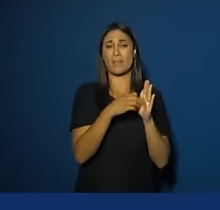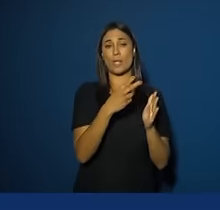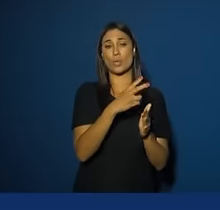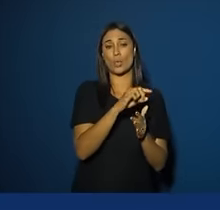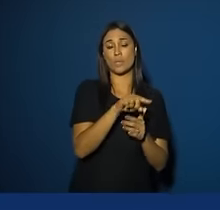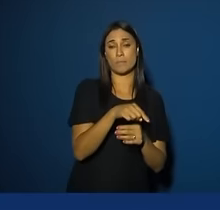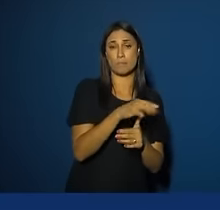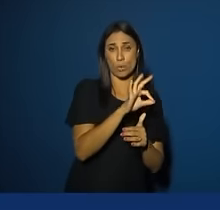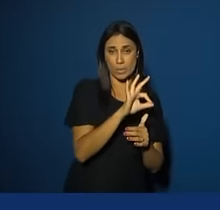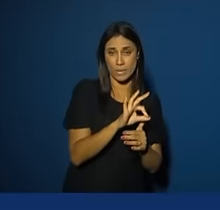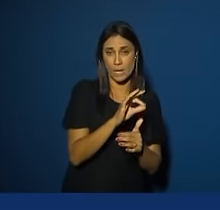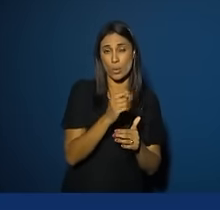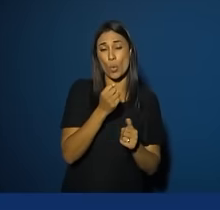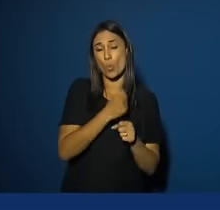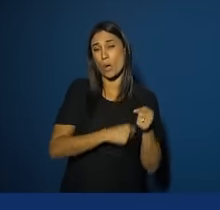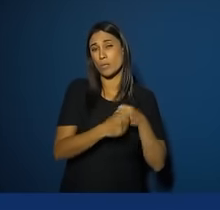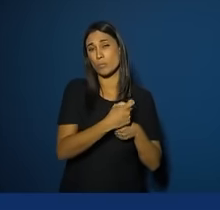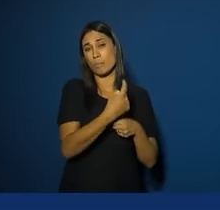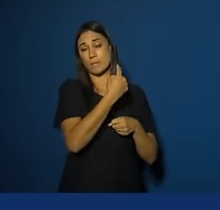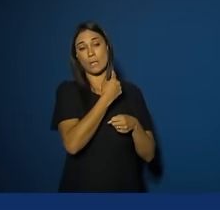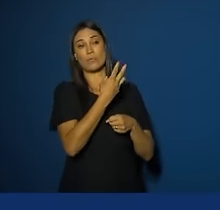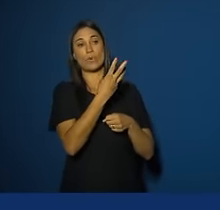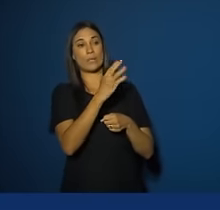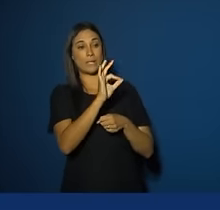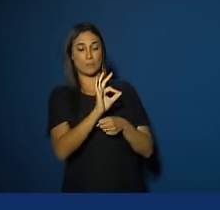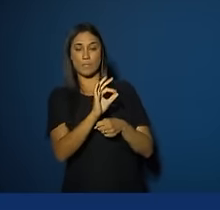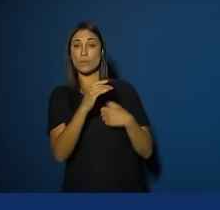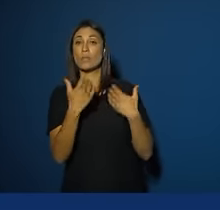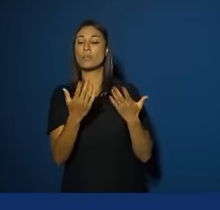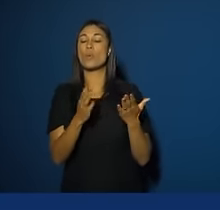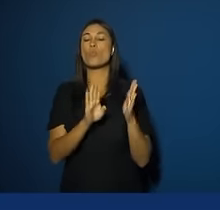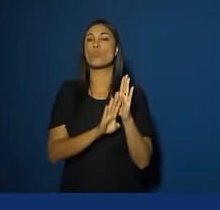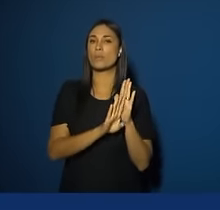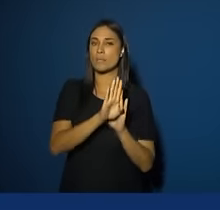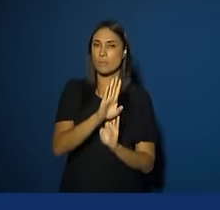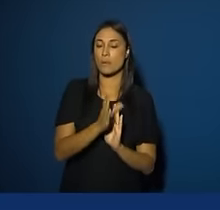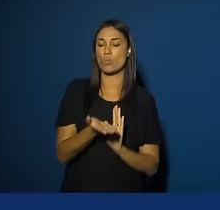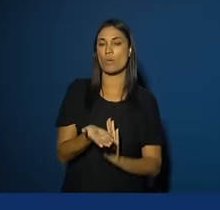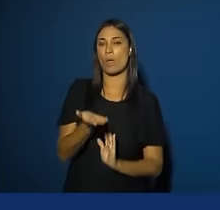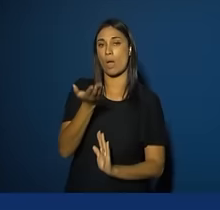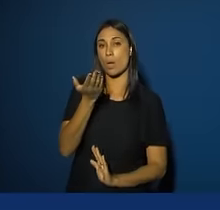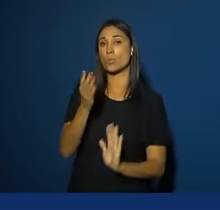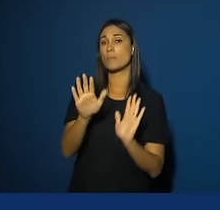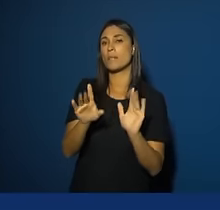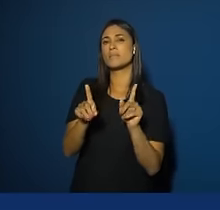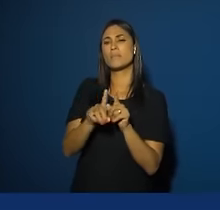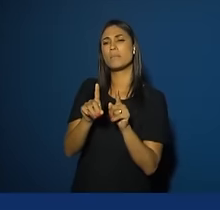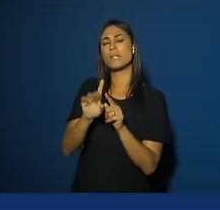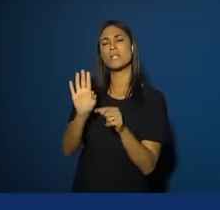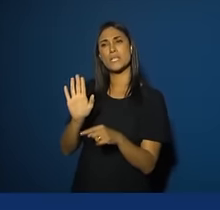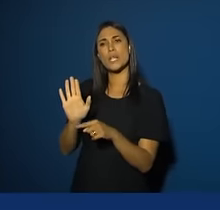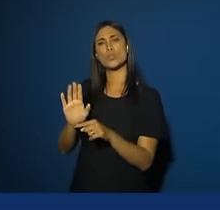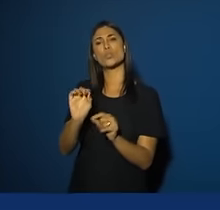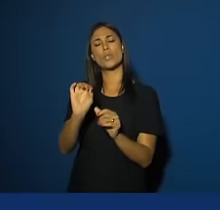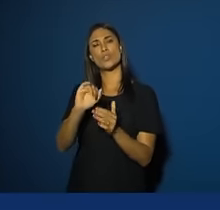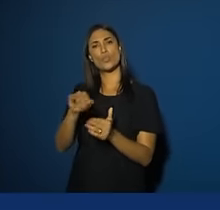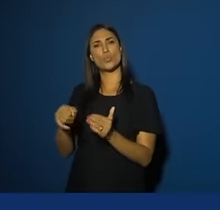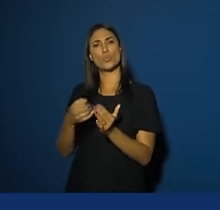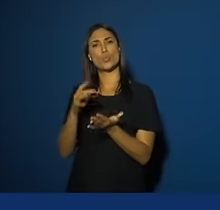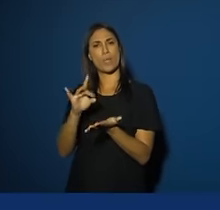ano passado surpreendeu acima de 3%, então, um crescimento alto, mas que também se beneficia desse cenário de juros